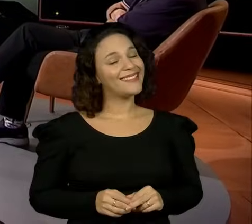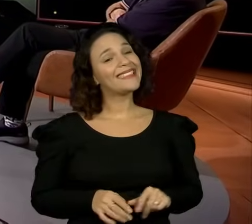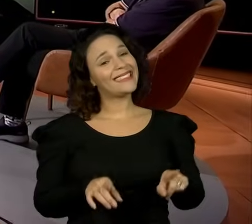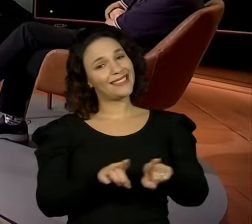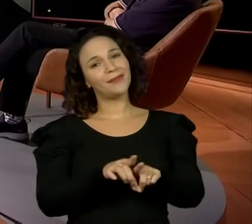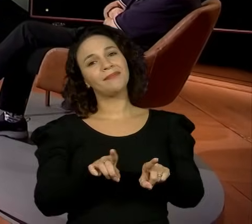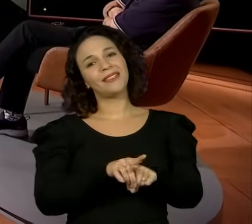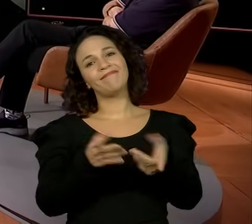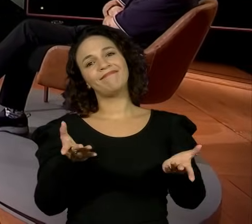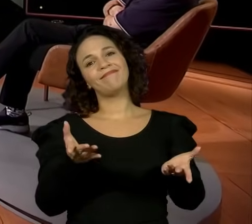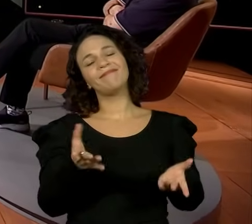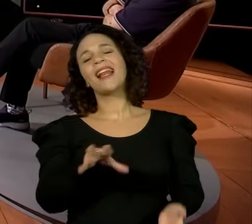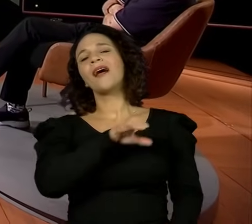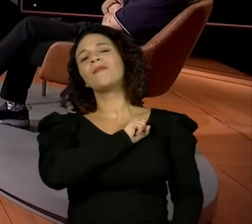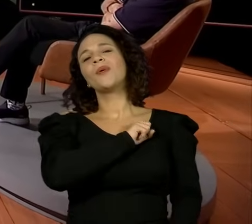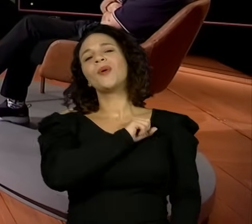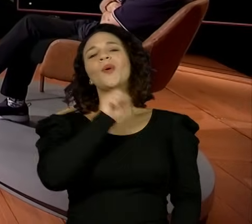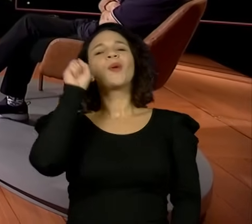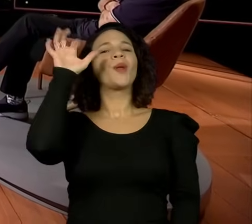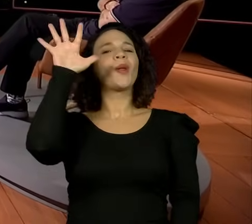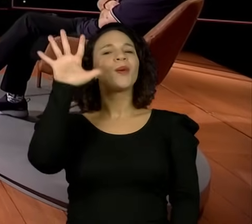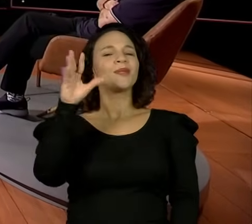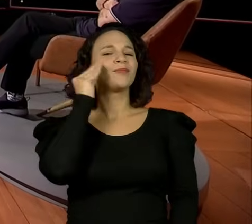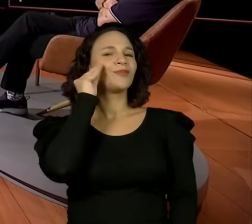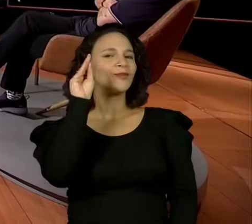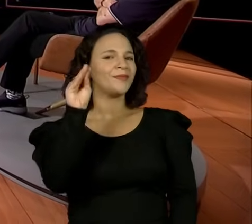E amor e luz. Beijos.